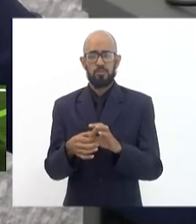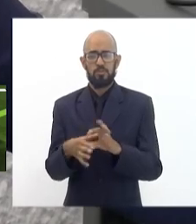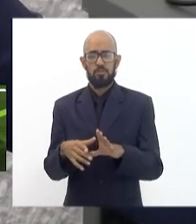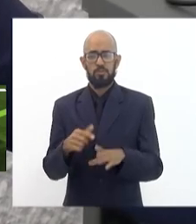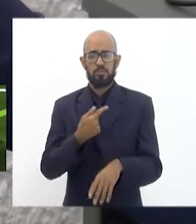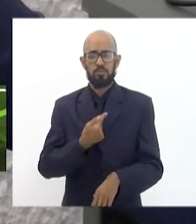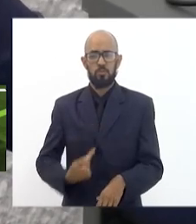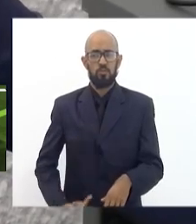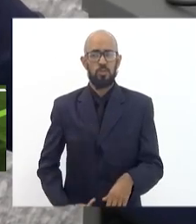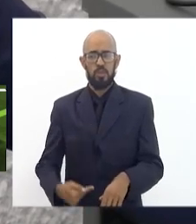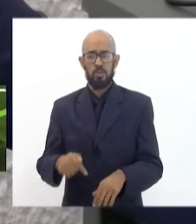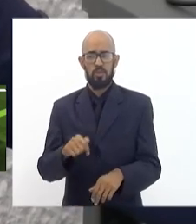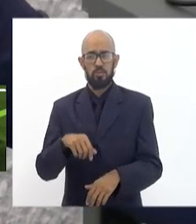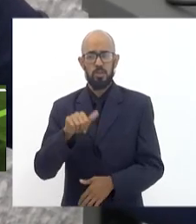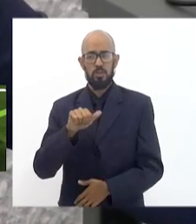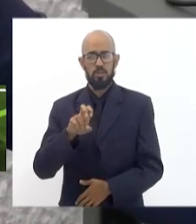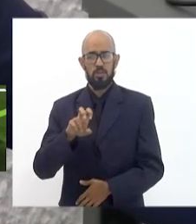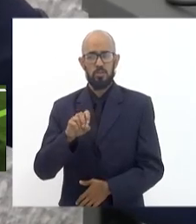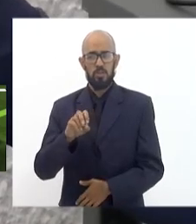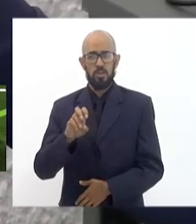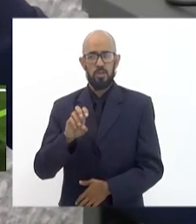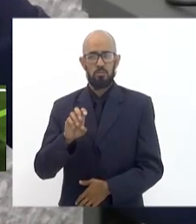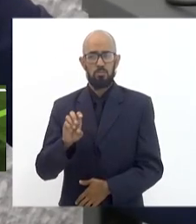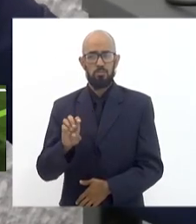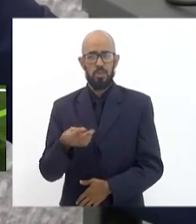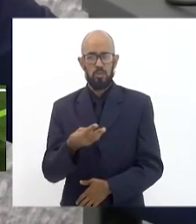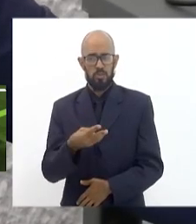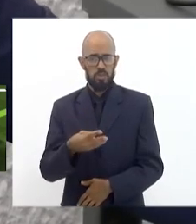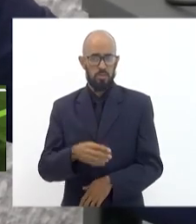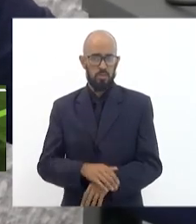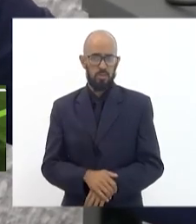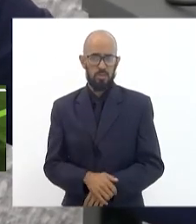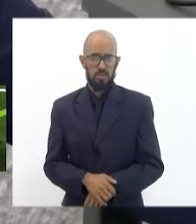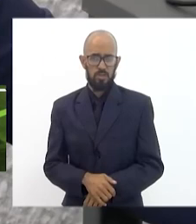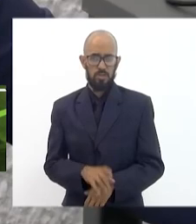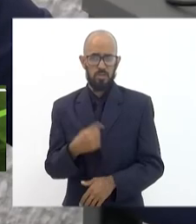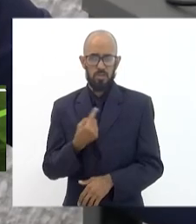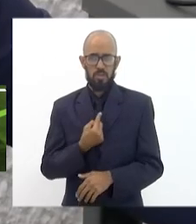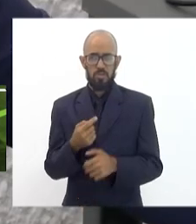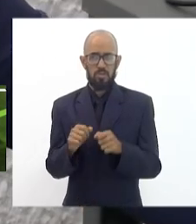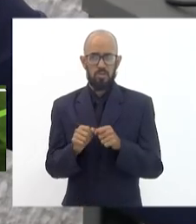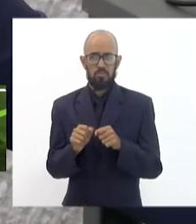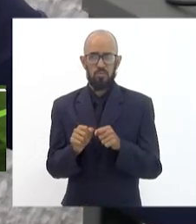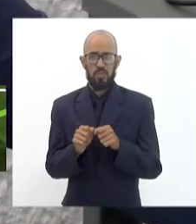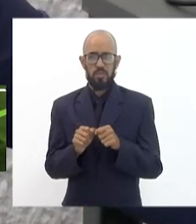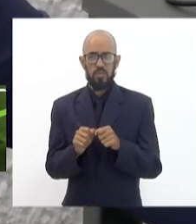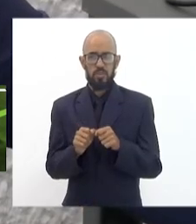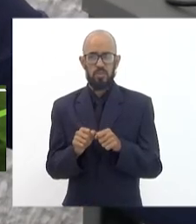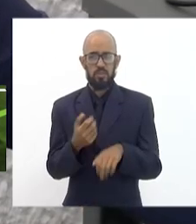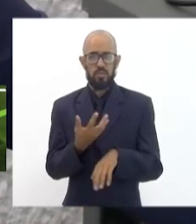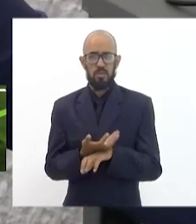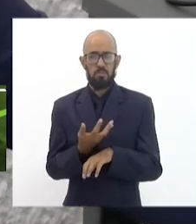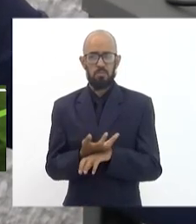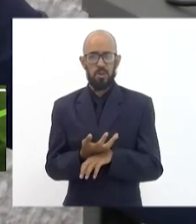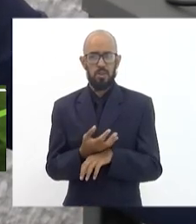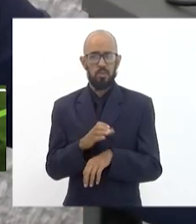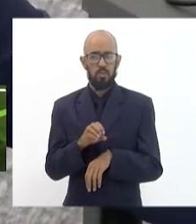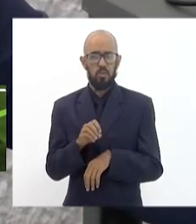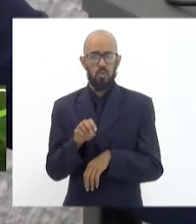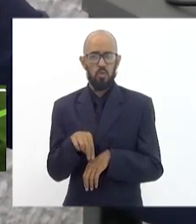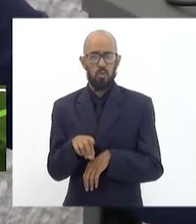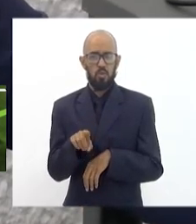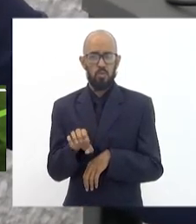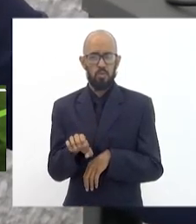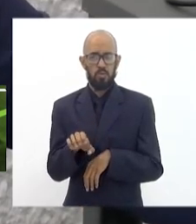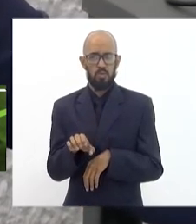do governador autorização para os primeiros 150 milhões e nós estamos fazendo na praça Conde de na Rua Conde D'Eu uma